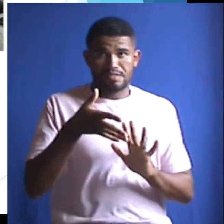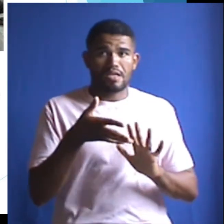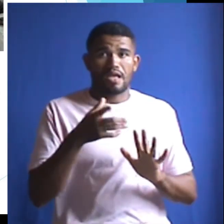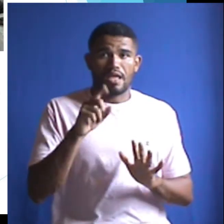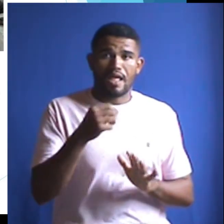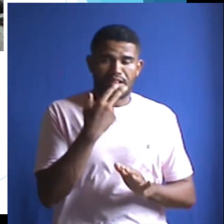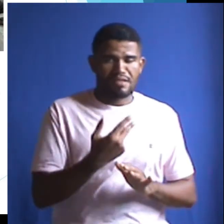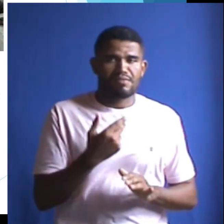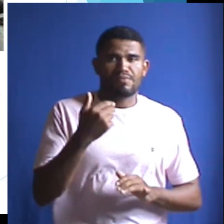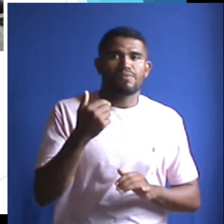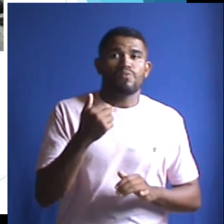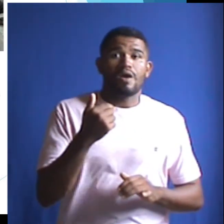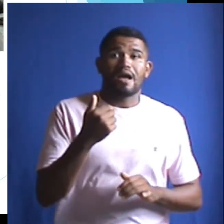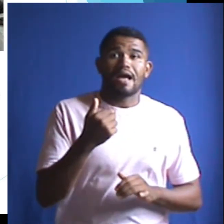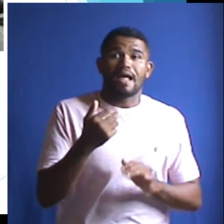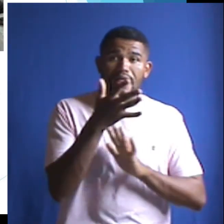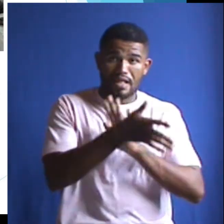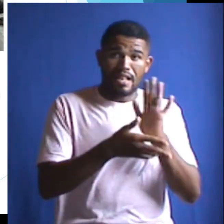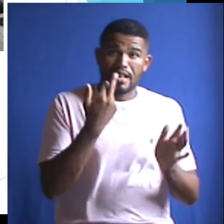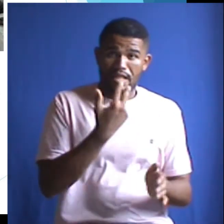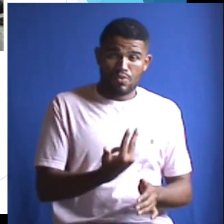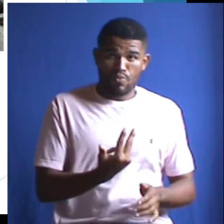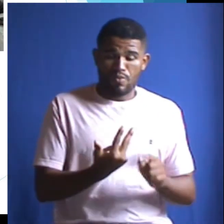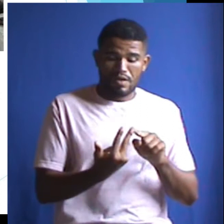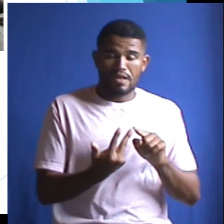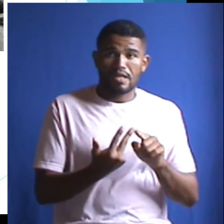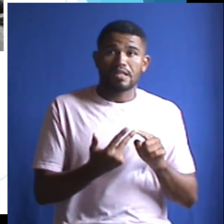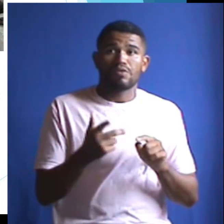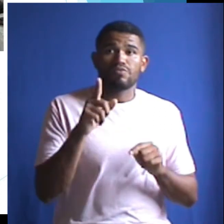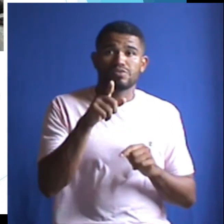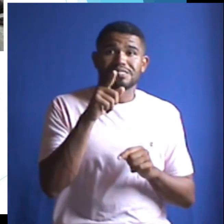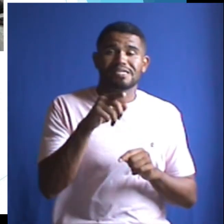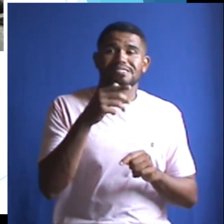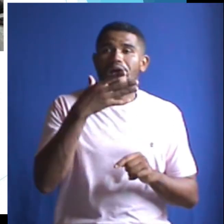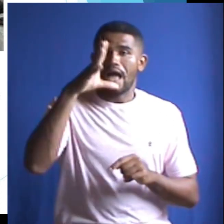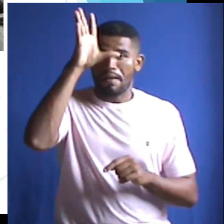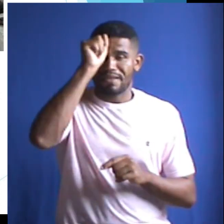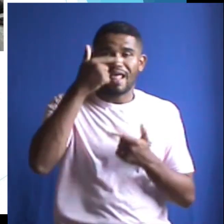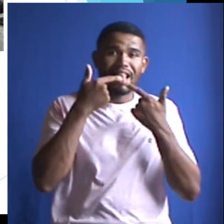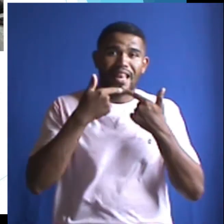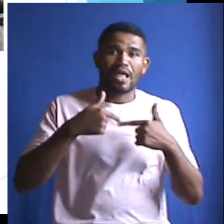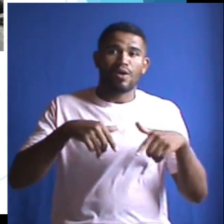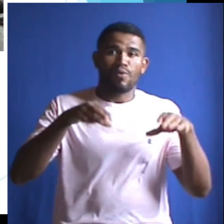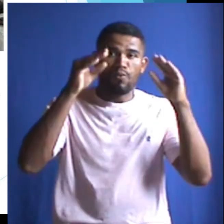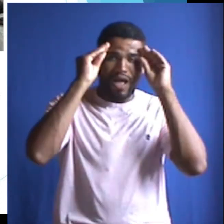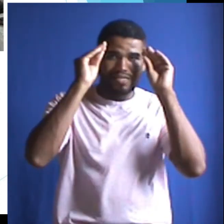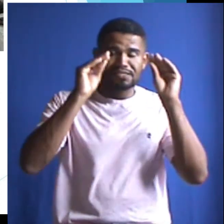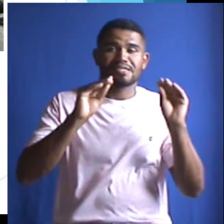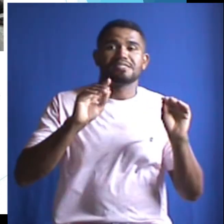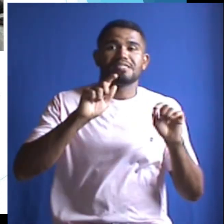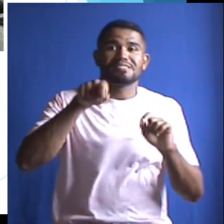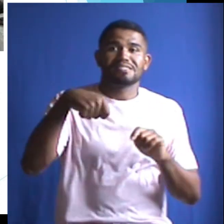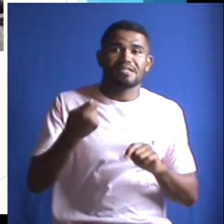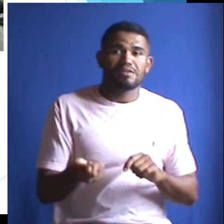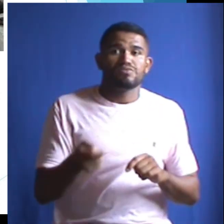Libras, enquanto língua brasileira de sinais, é língua. Então, vocês não estão aprendendo linguagem de sinais, vocês estão